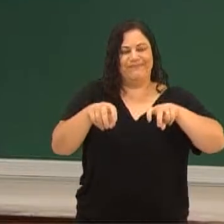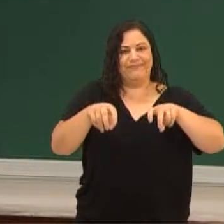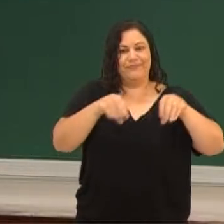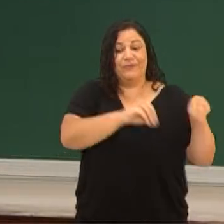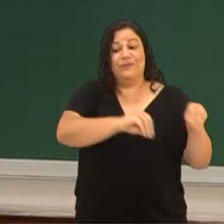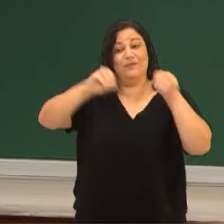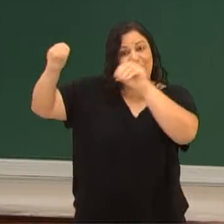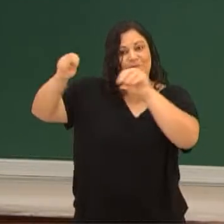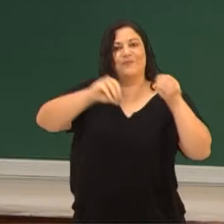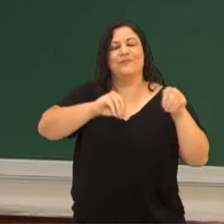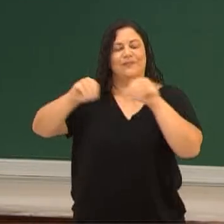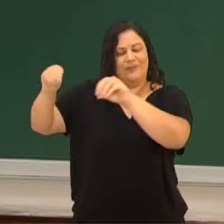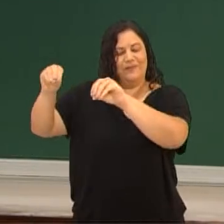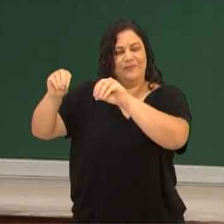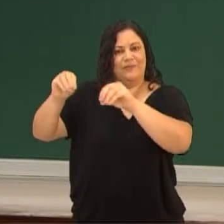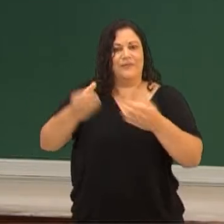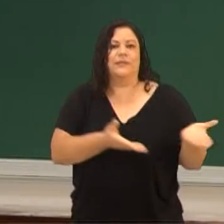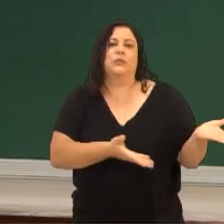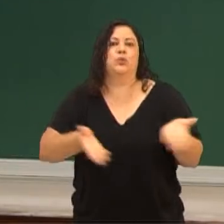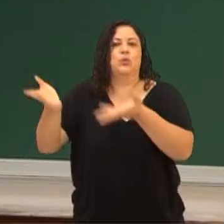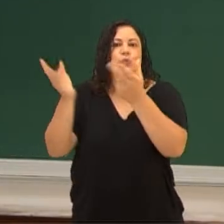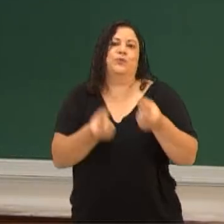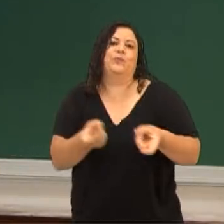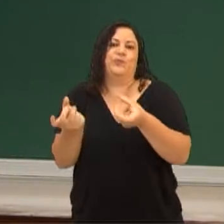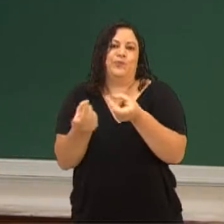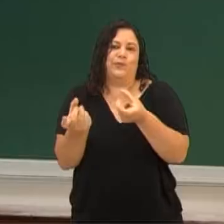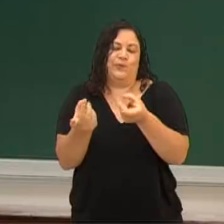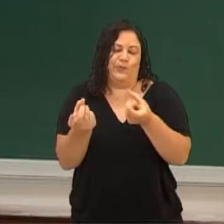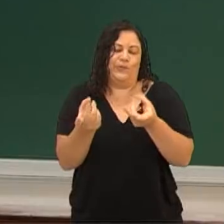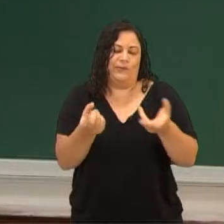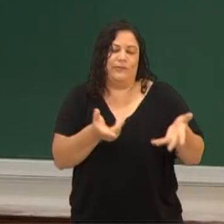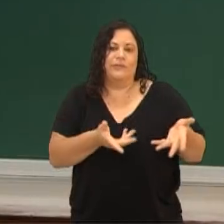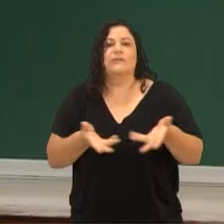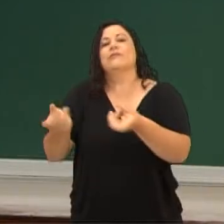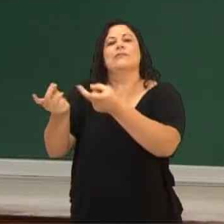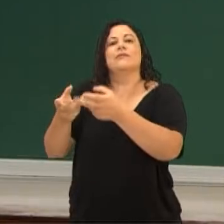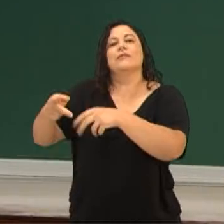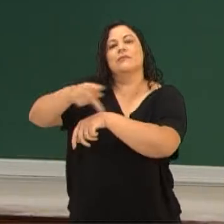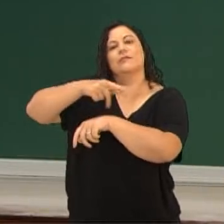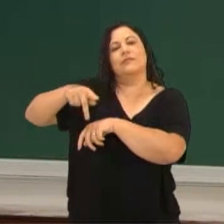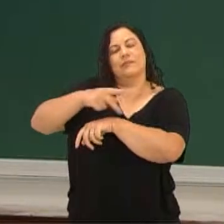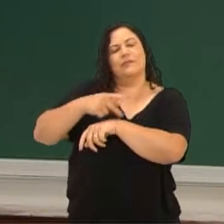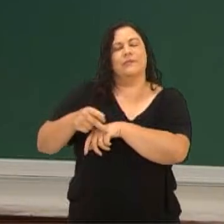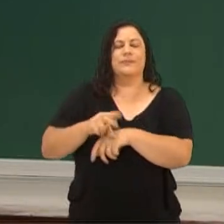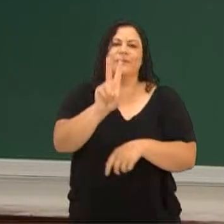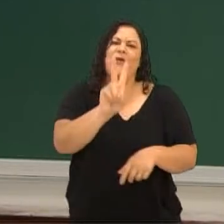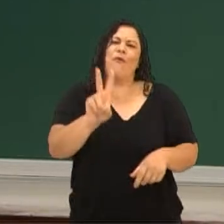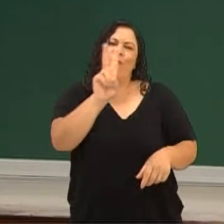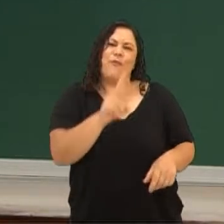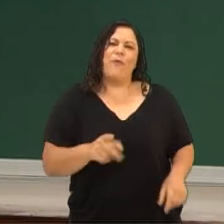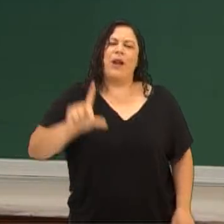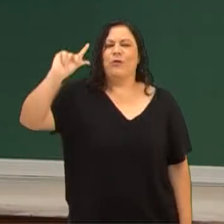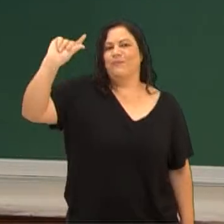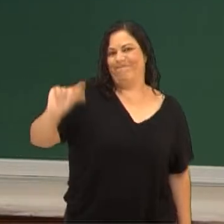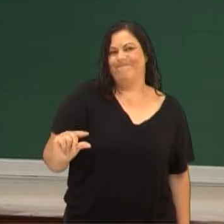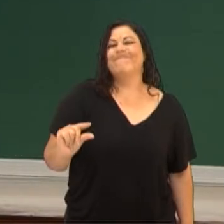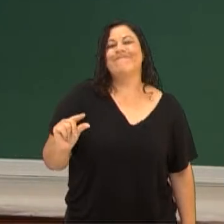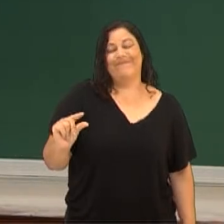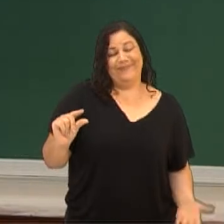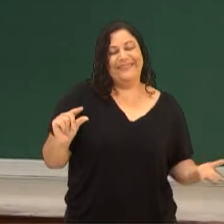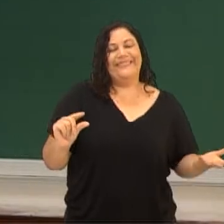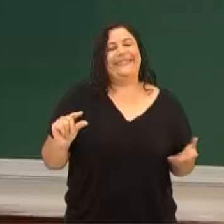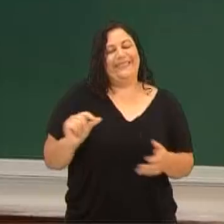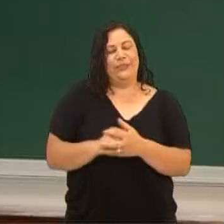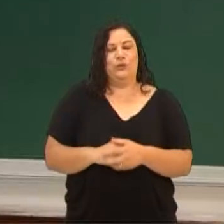e extrativos, né, extrativistas, que são exportados. Eles têm pouco valor de mercado, né, isso também não traz